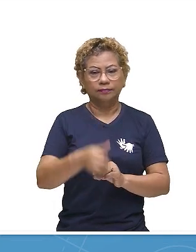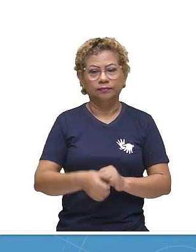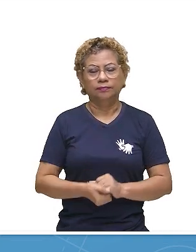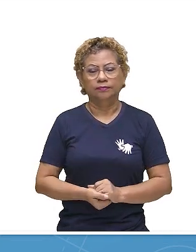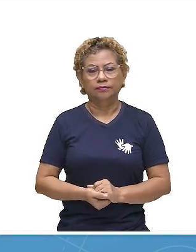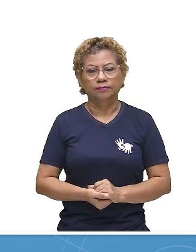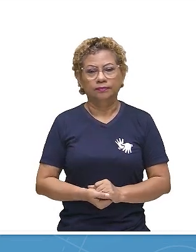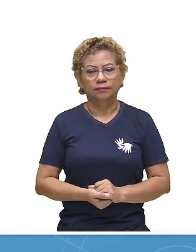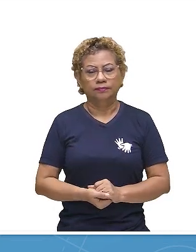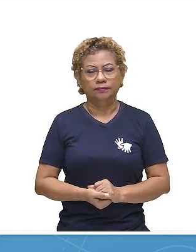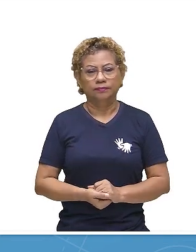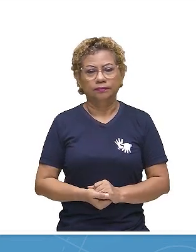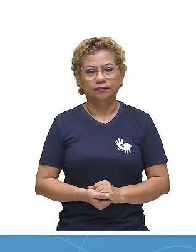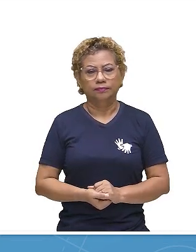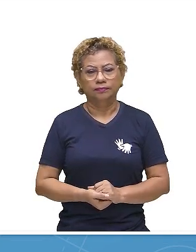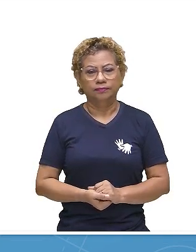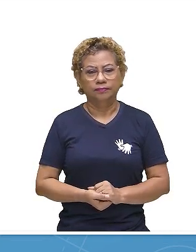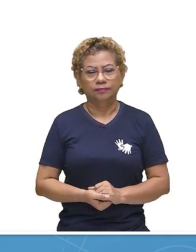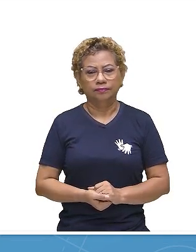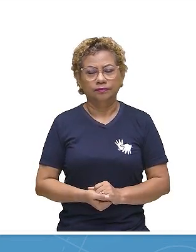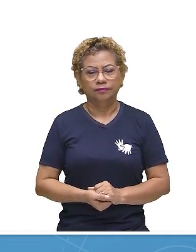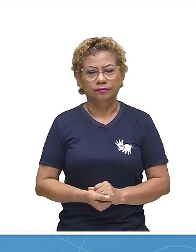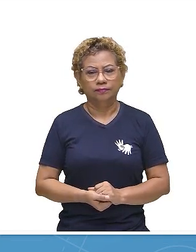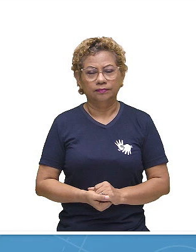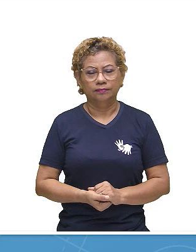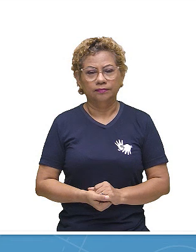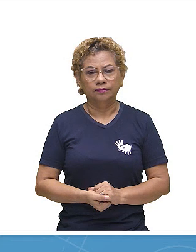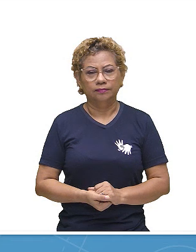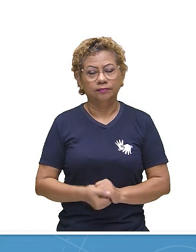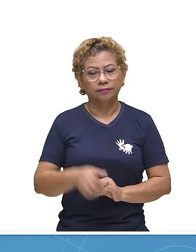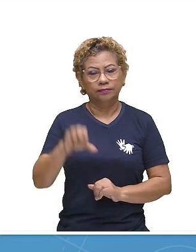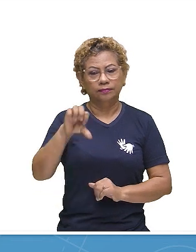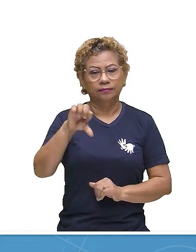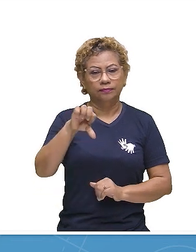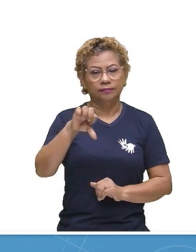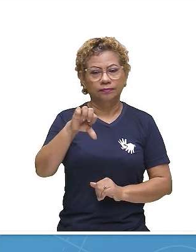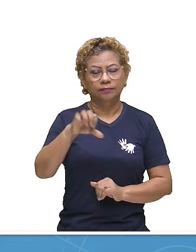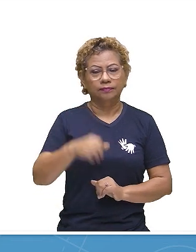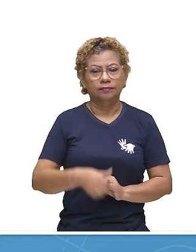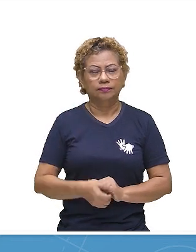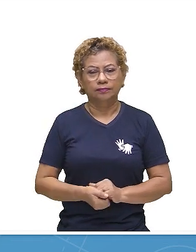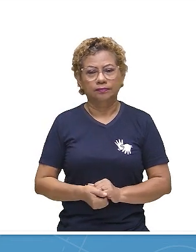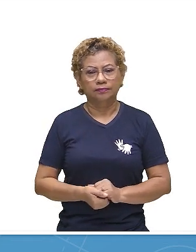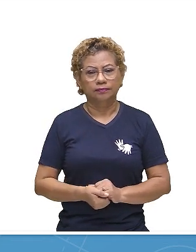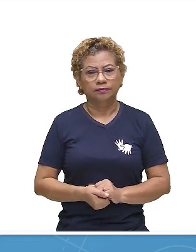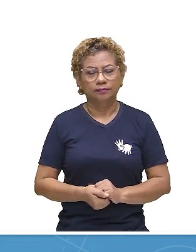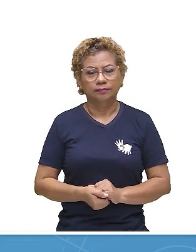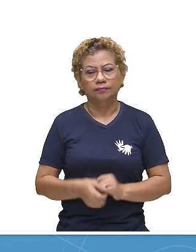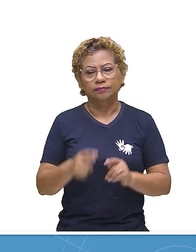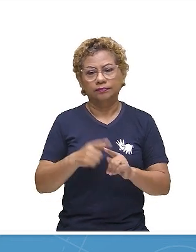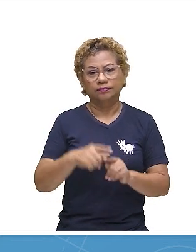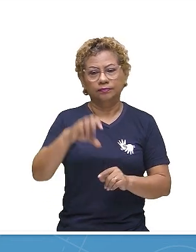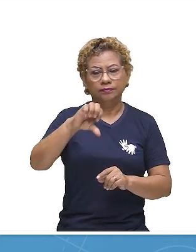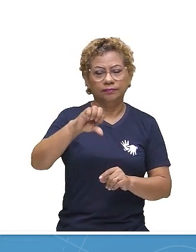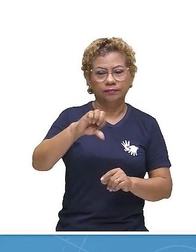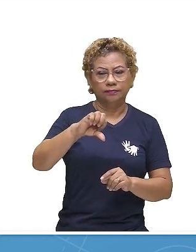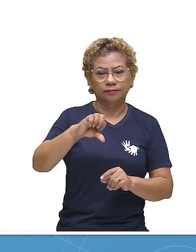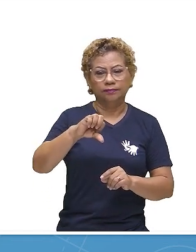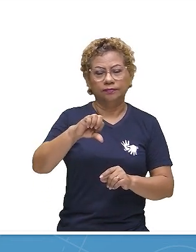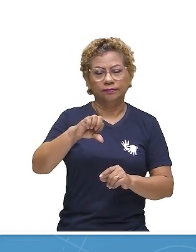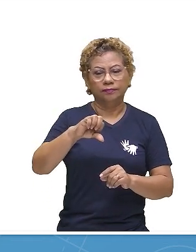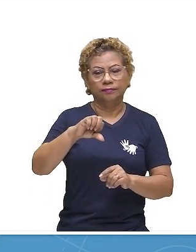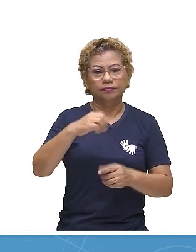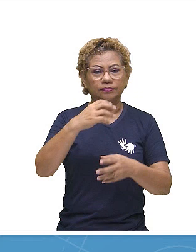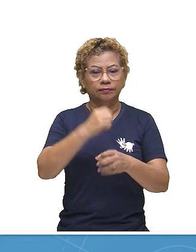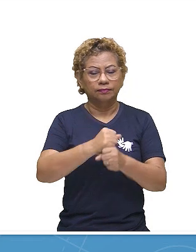aqui a diferença. 15 menos 6, 9, porque 9 mais 6 são 15. E está respondida